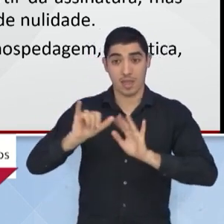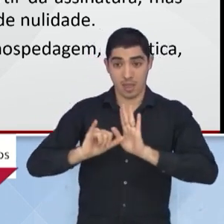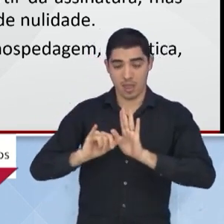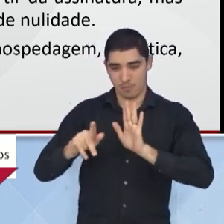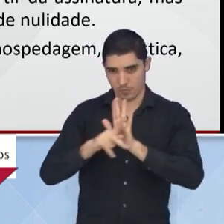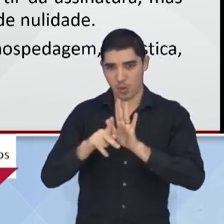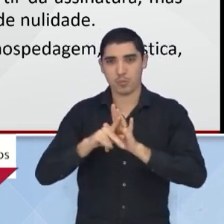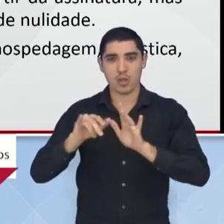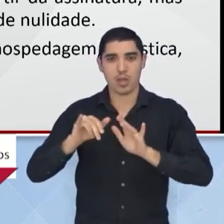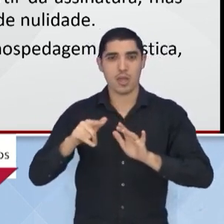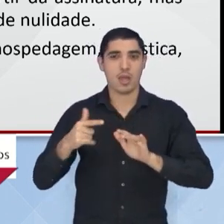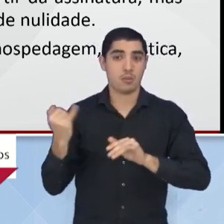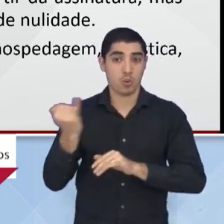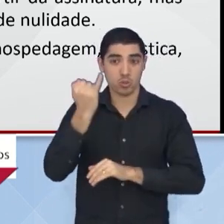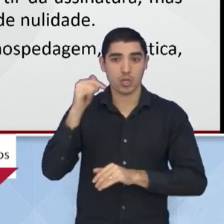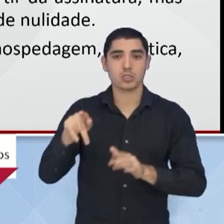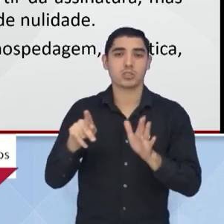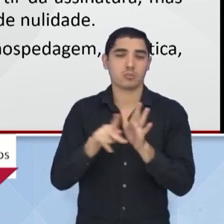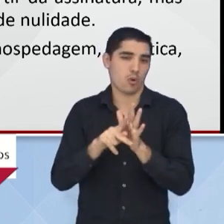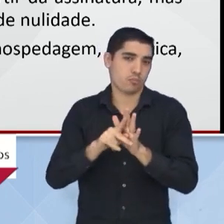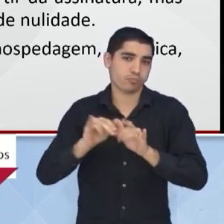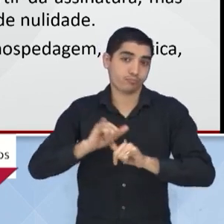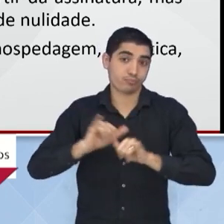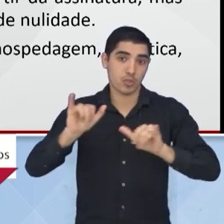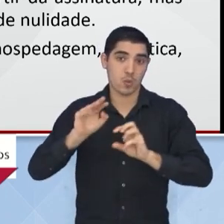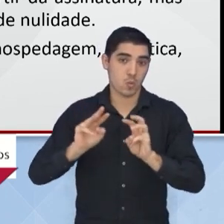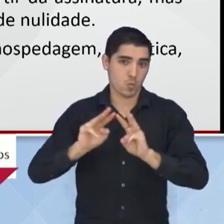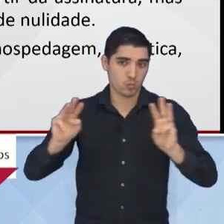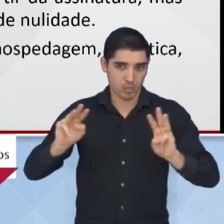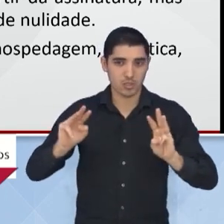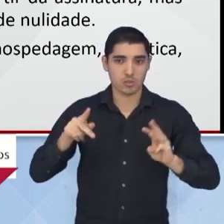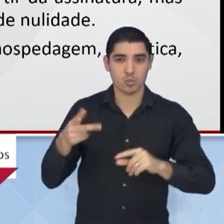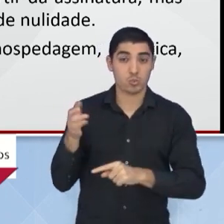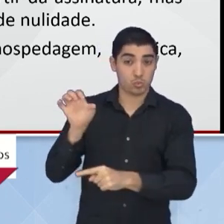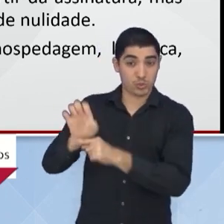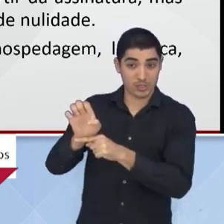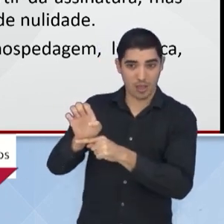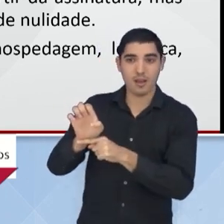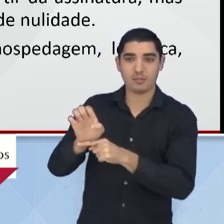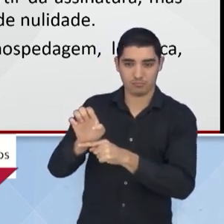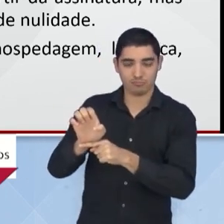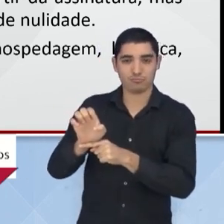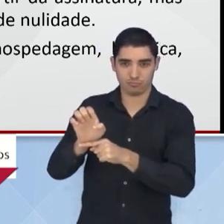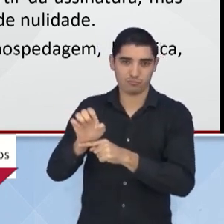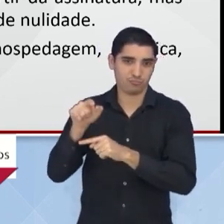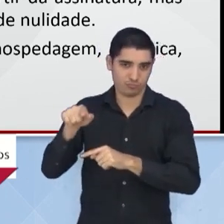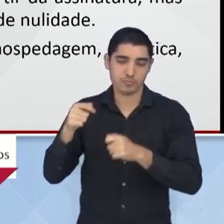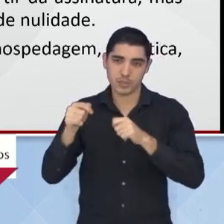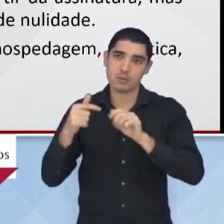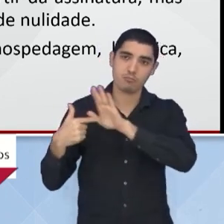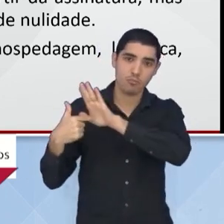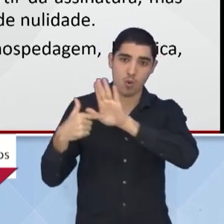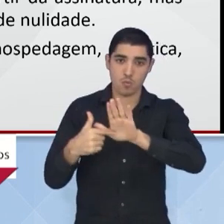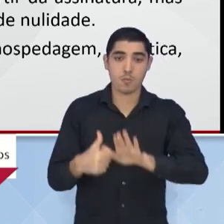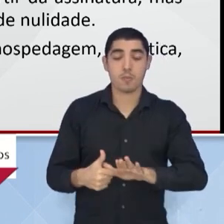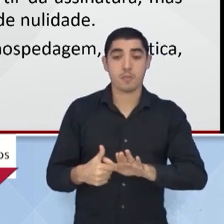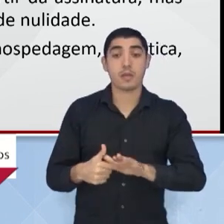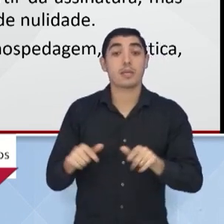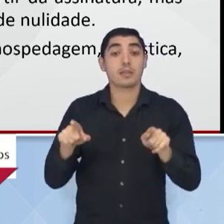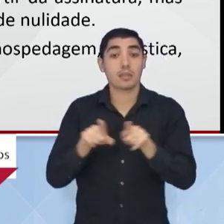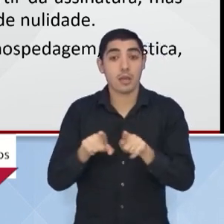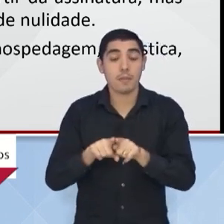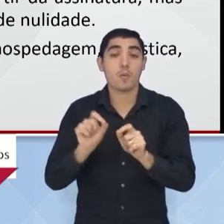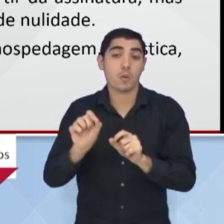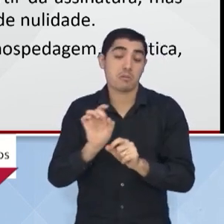extrato do Diário Oficial da União do Estado né são publicações são publicações complementares né e é facultativa a